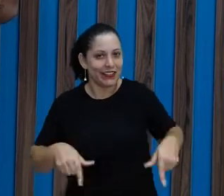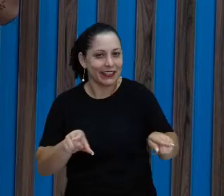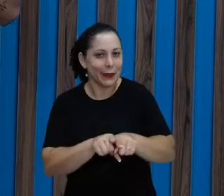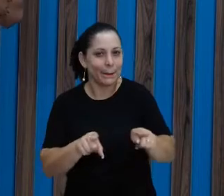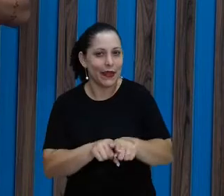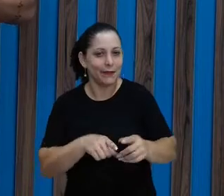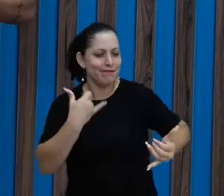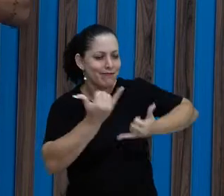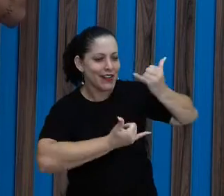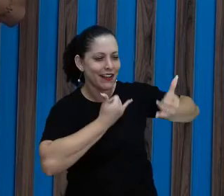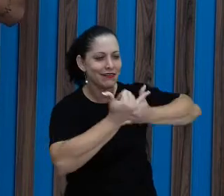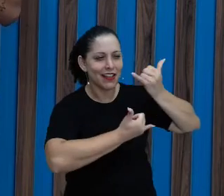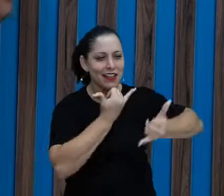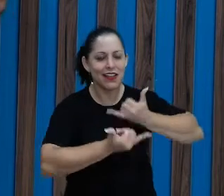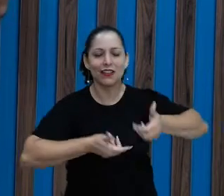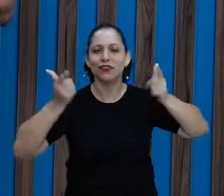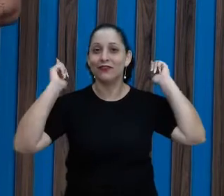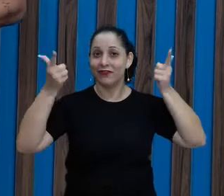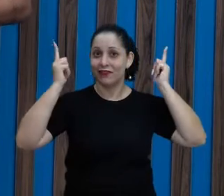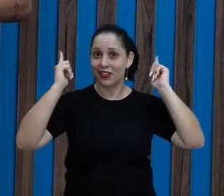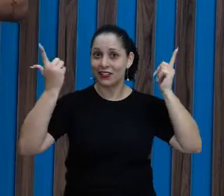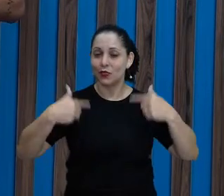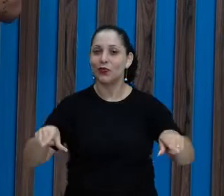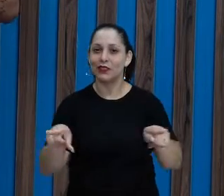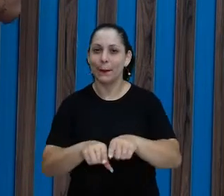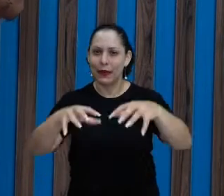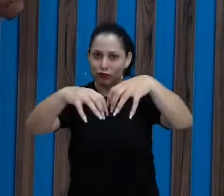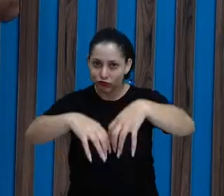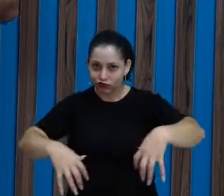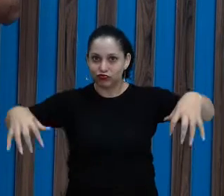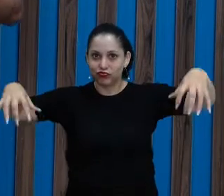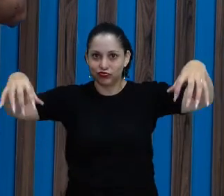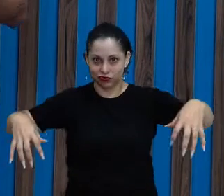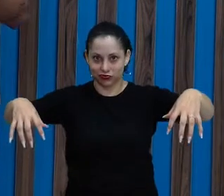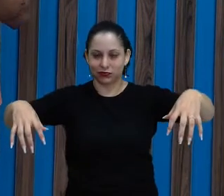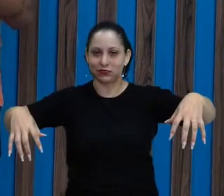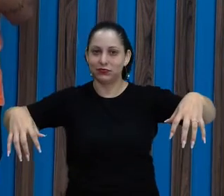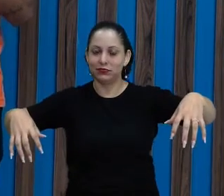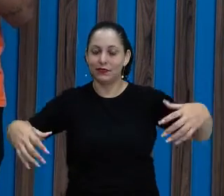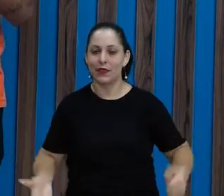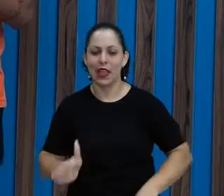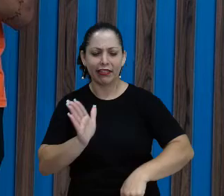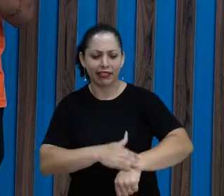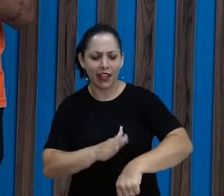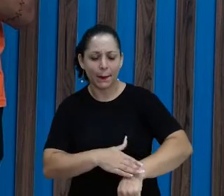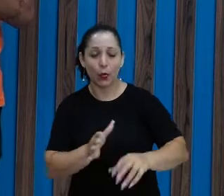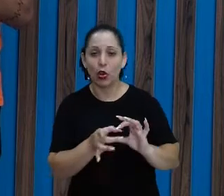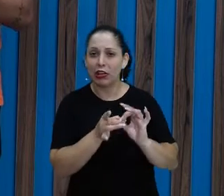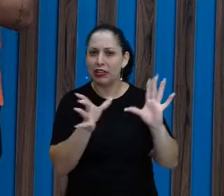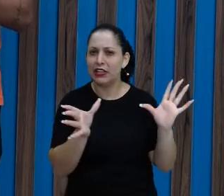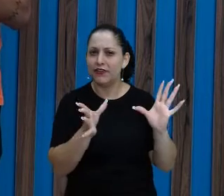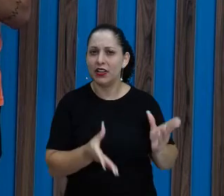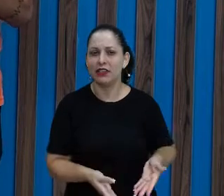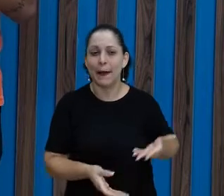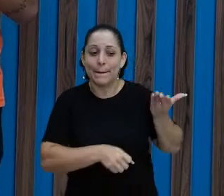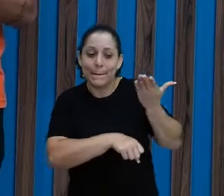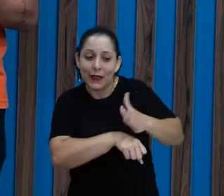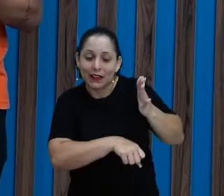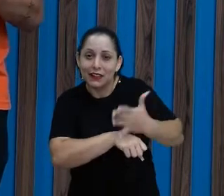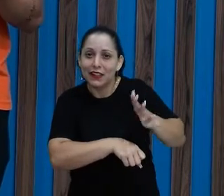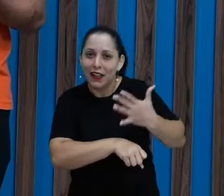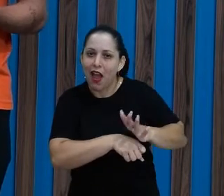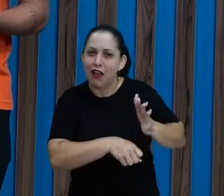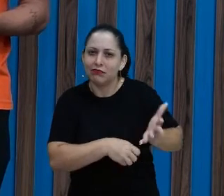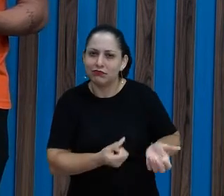seu lazer, né, a sua recreação, o seu tempo livre, que esse tempo ele seja ocupado com